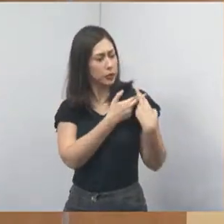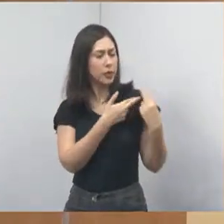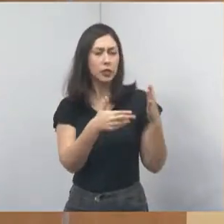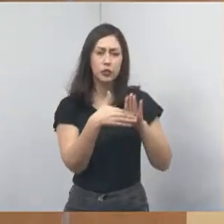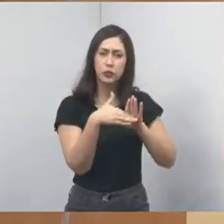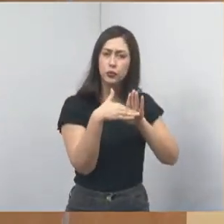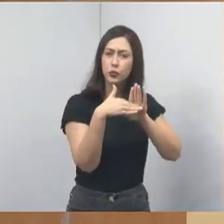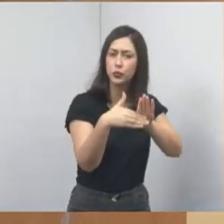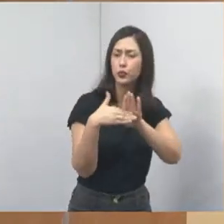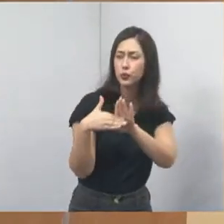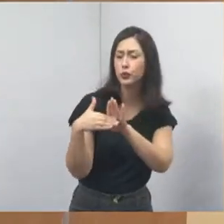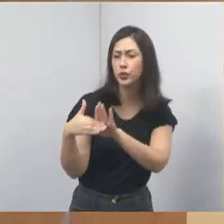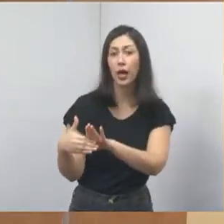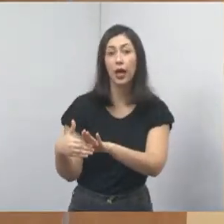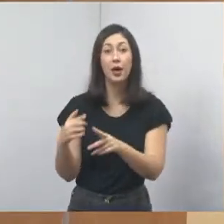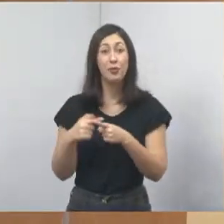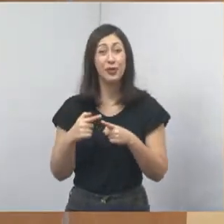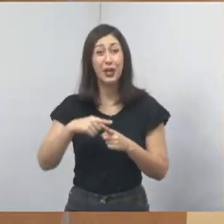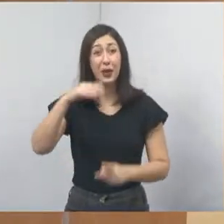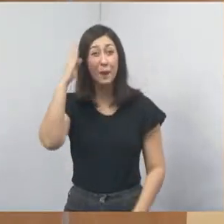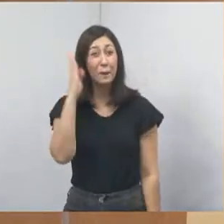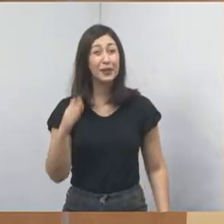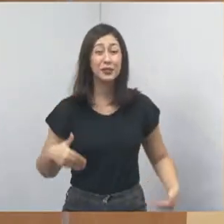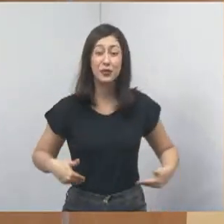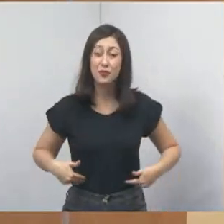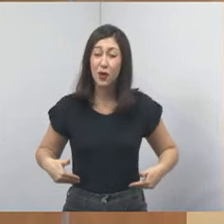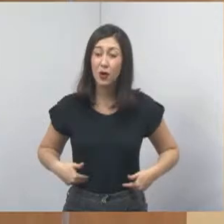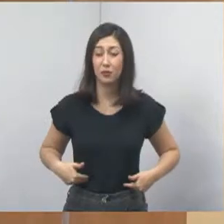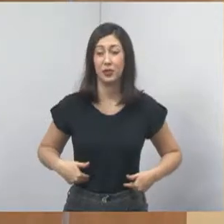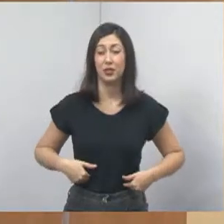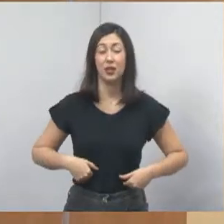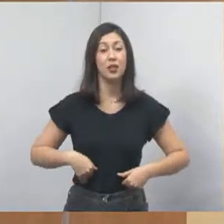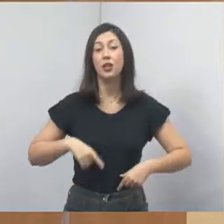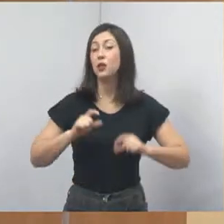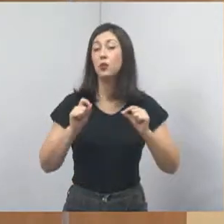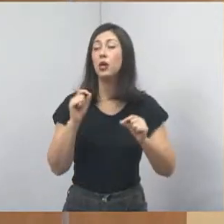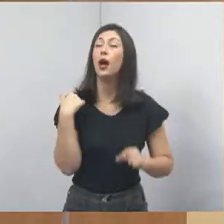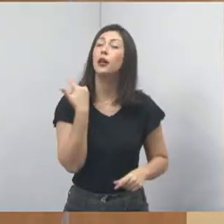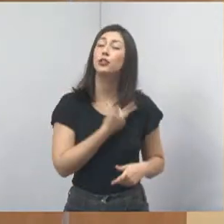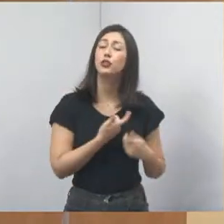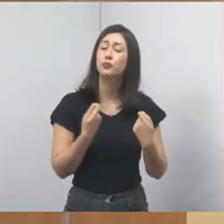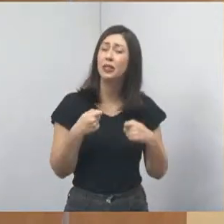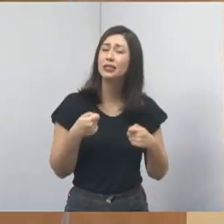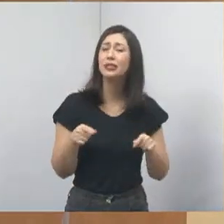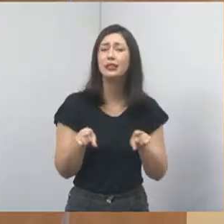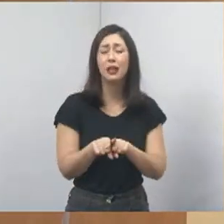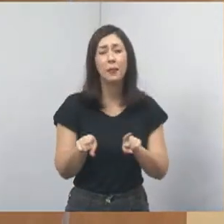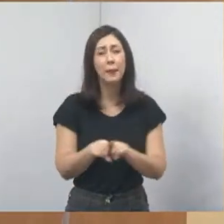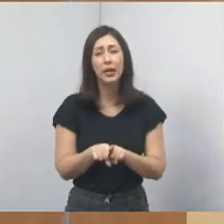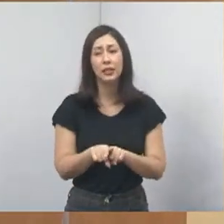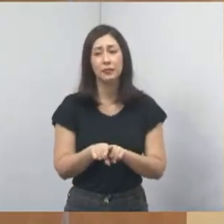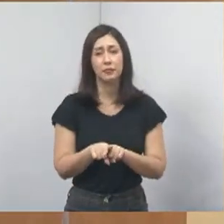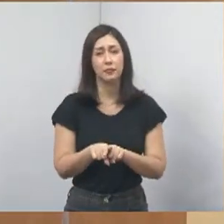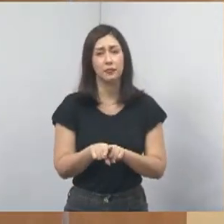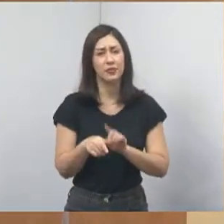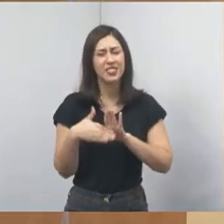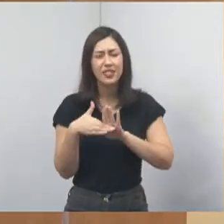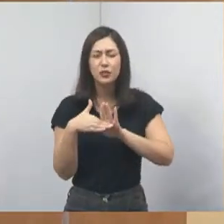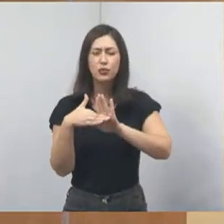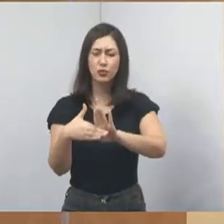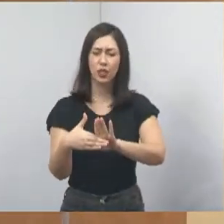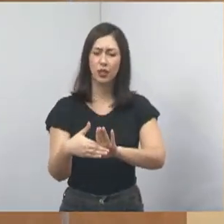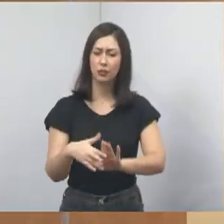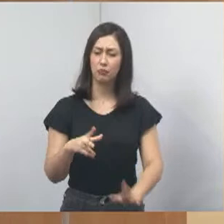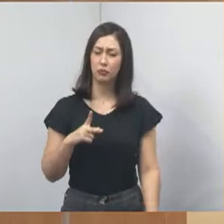toda essa realidade da fome no Brasil, nos convidando para um agir que começa numa dimensão